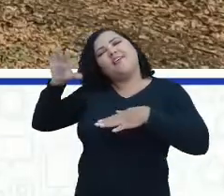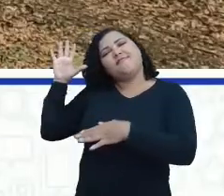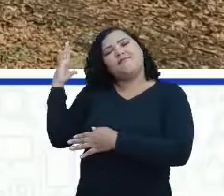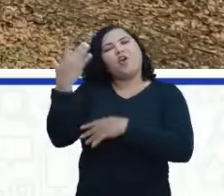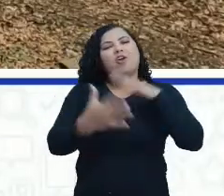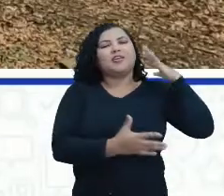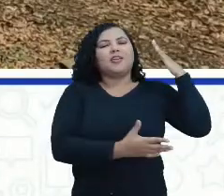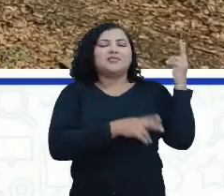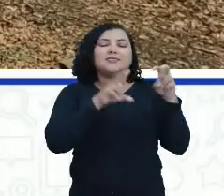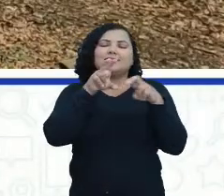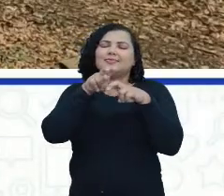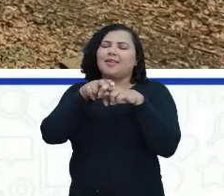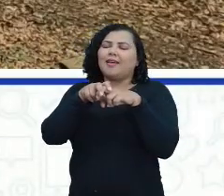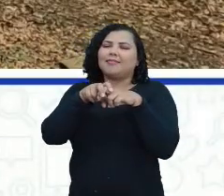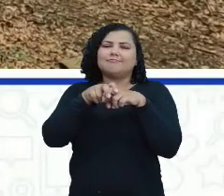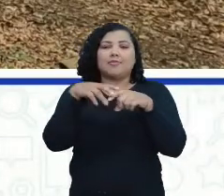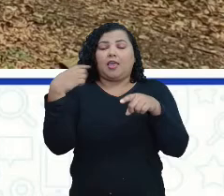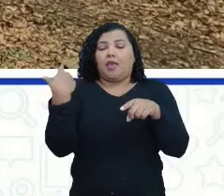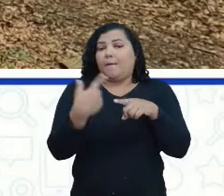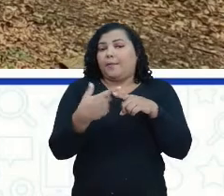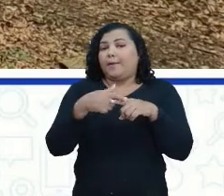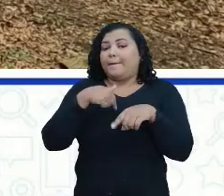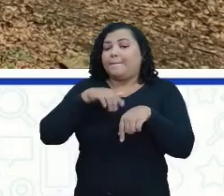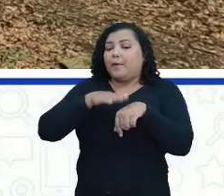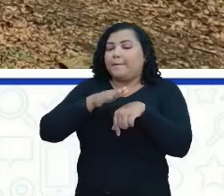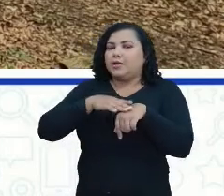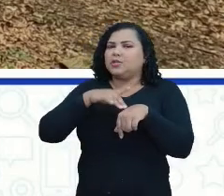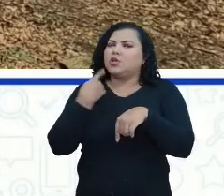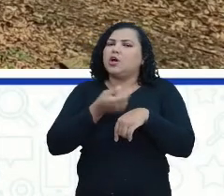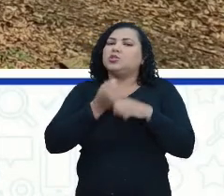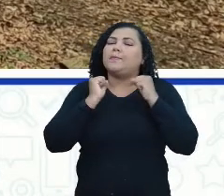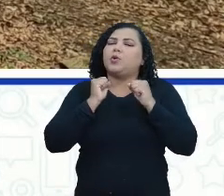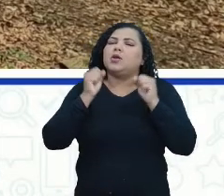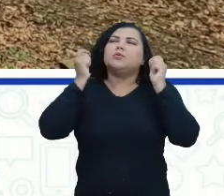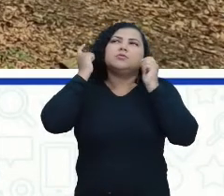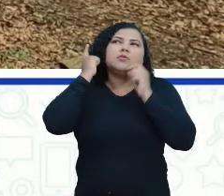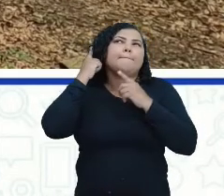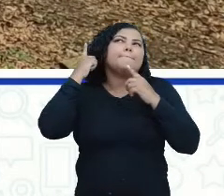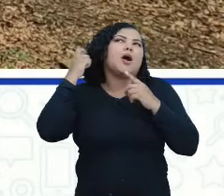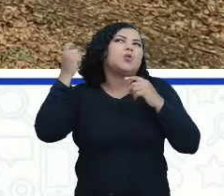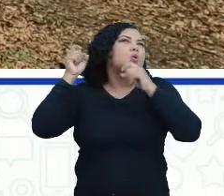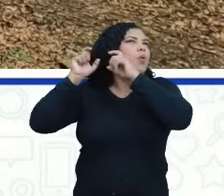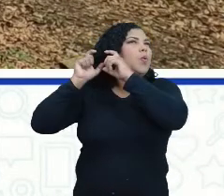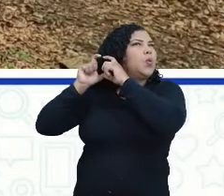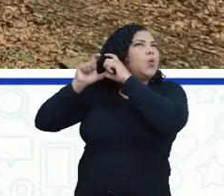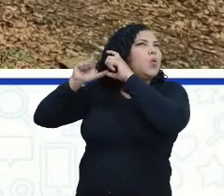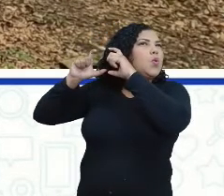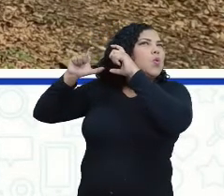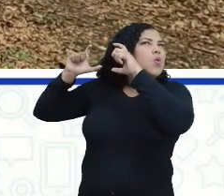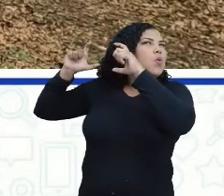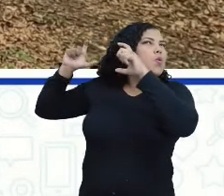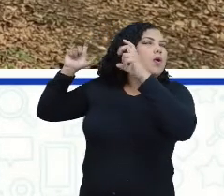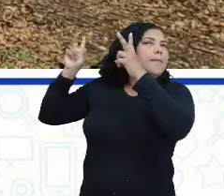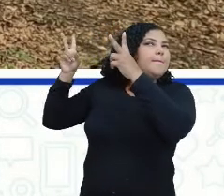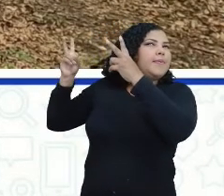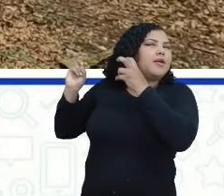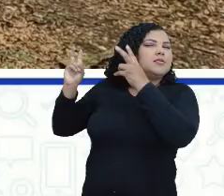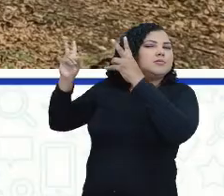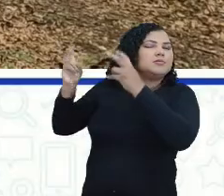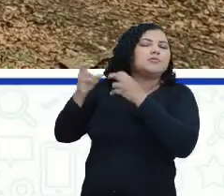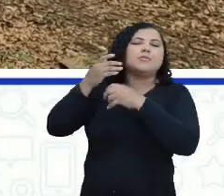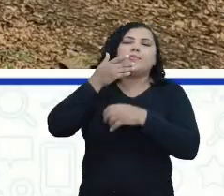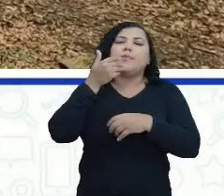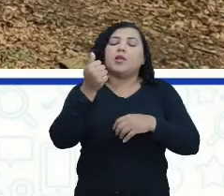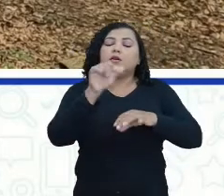porque esse é um momento onde a gente pode ampliar um pouco, né, a gente pode parar um pouco,